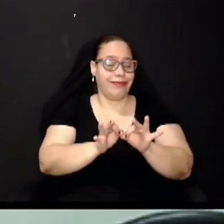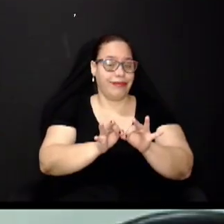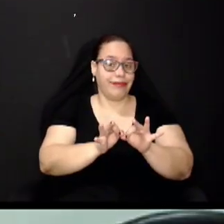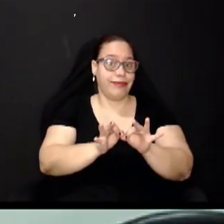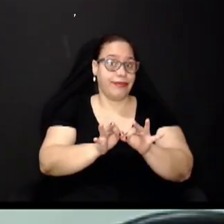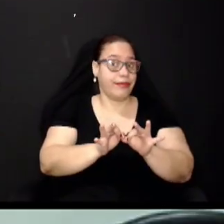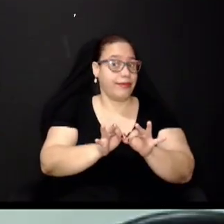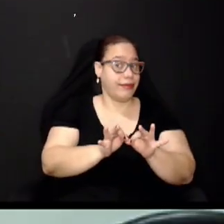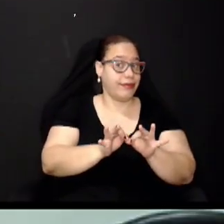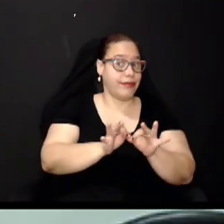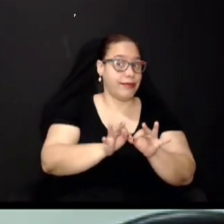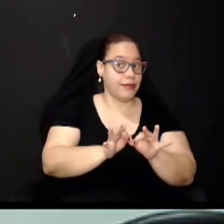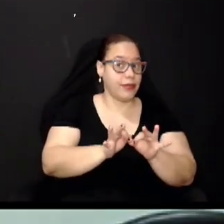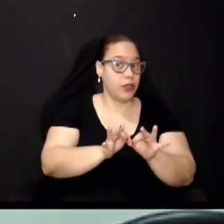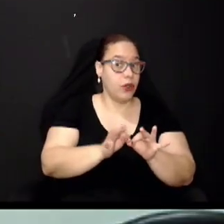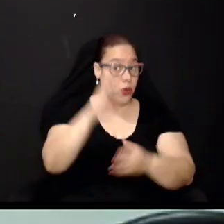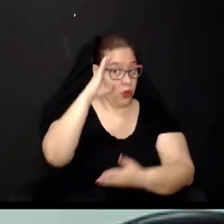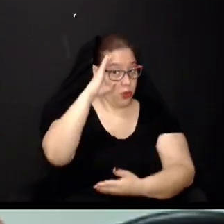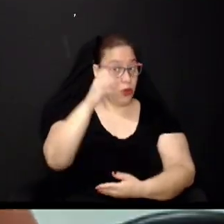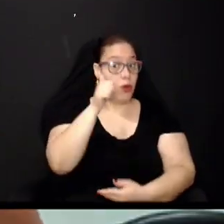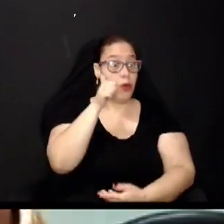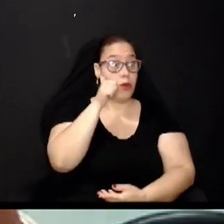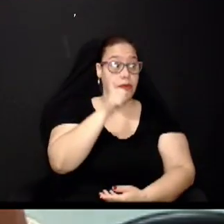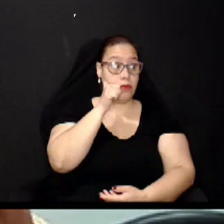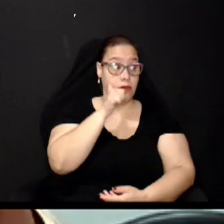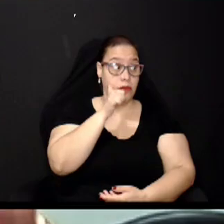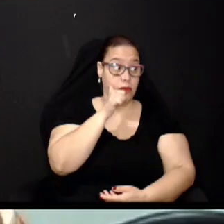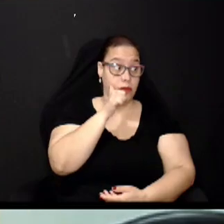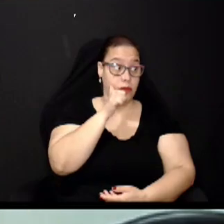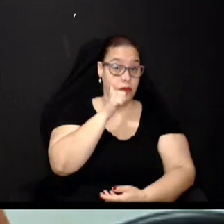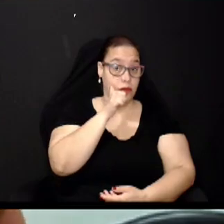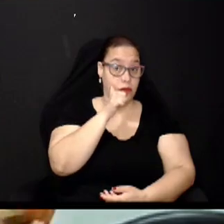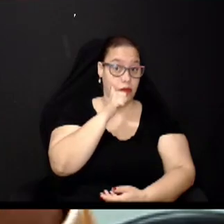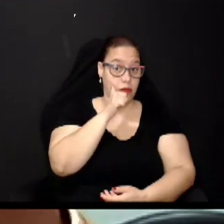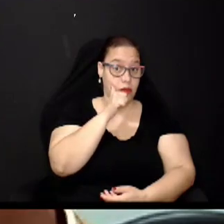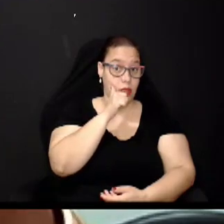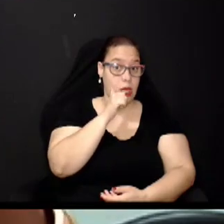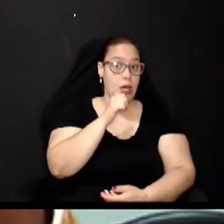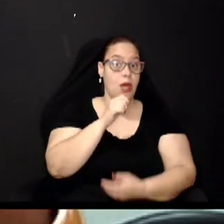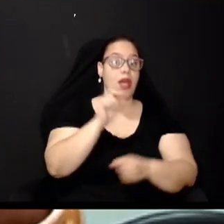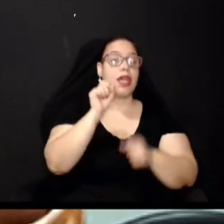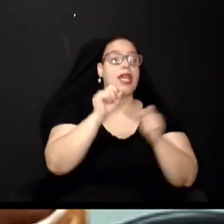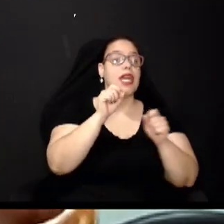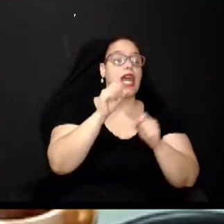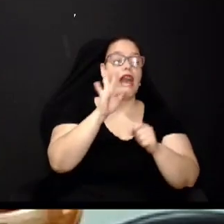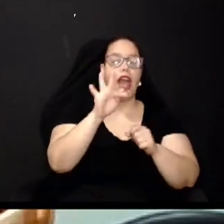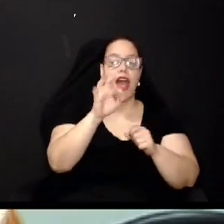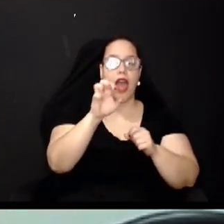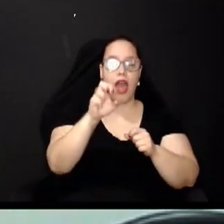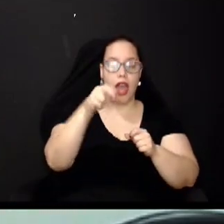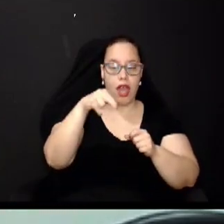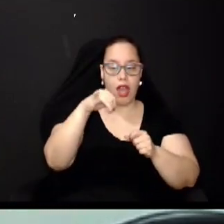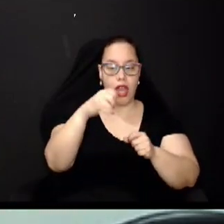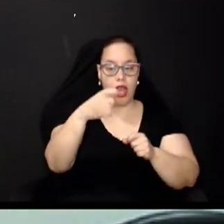gente, principalmente as mulheres, para ser essa fênix, né? O que é a fênix, né? Para